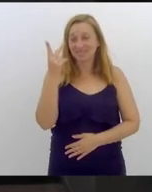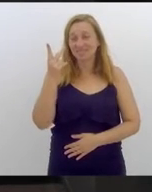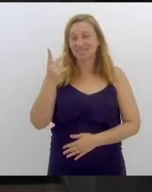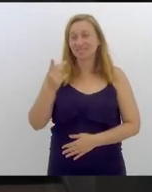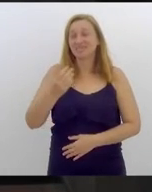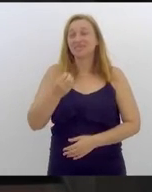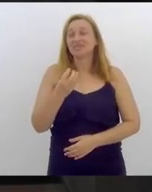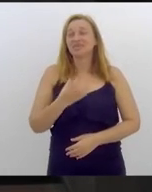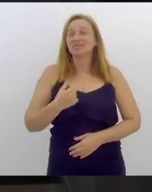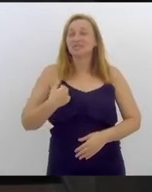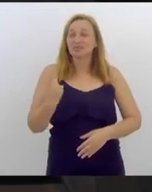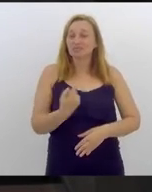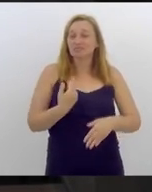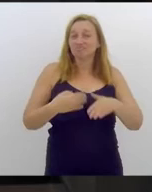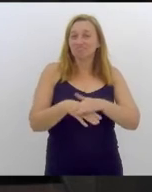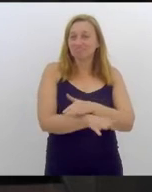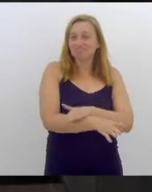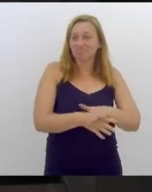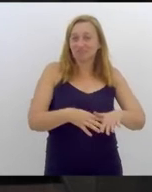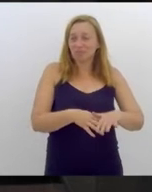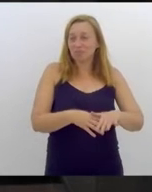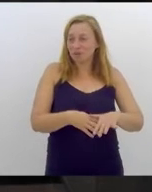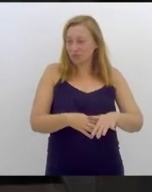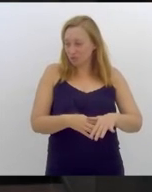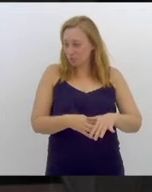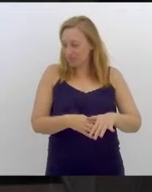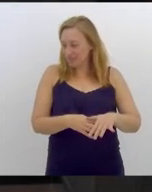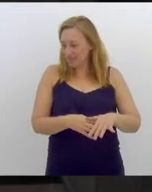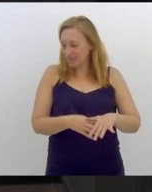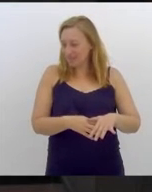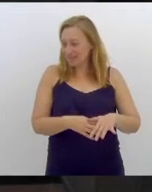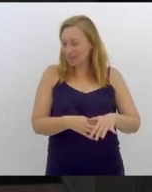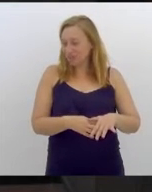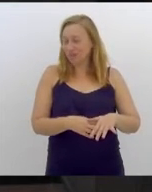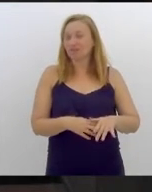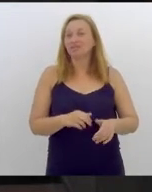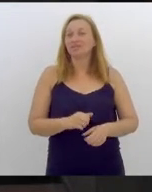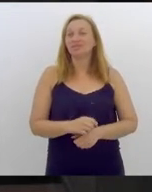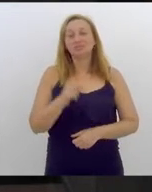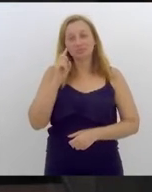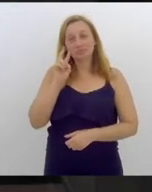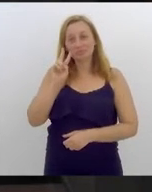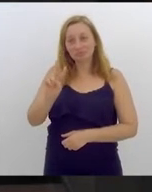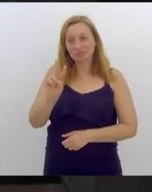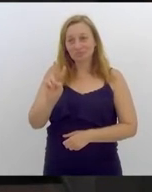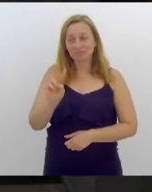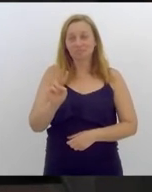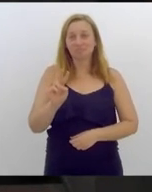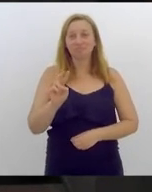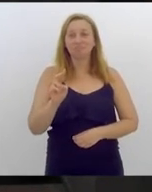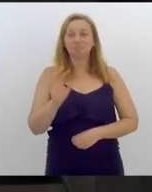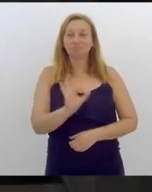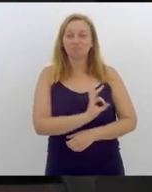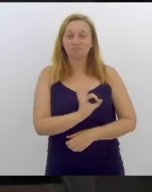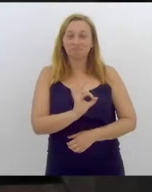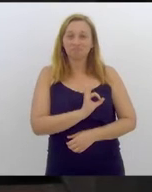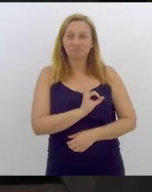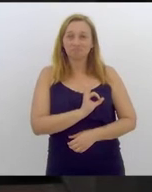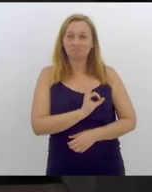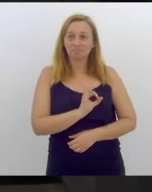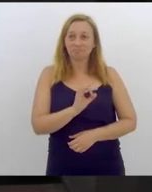a gente está acostumado no nosso país assistir a polícia federal